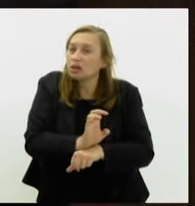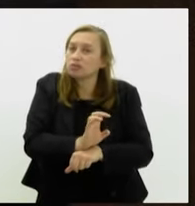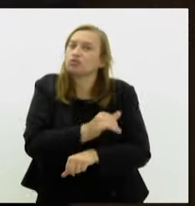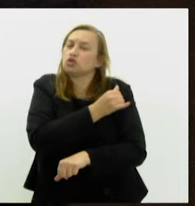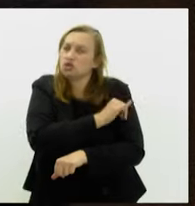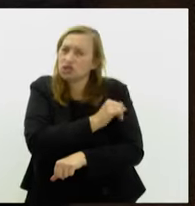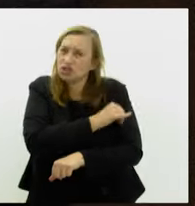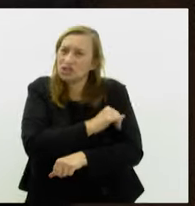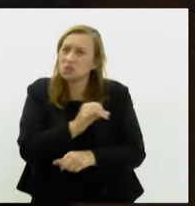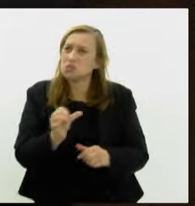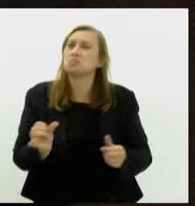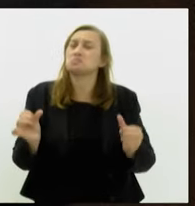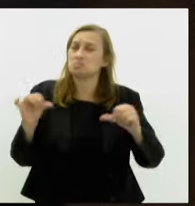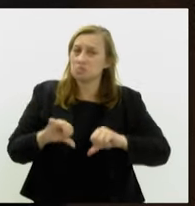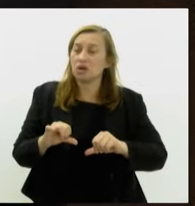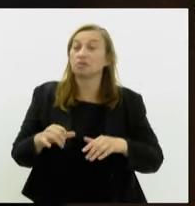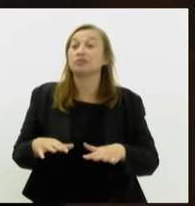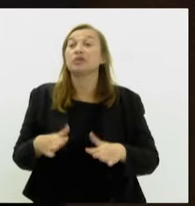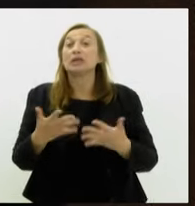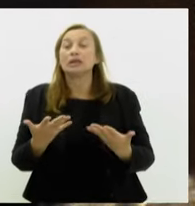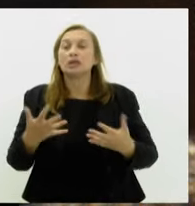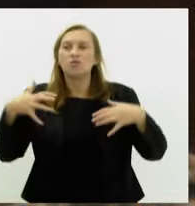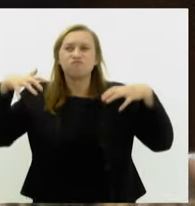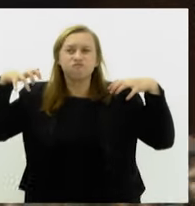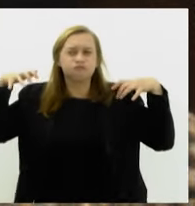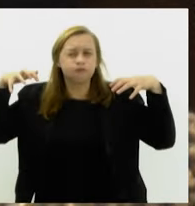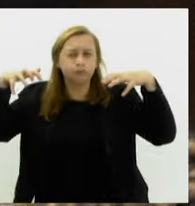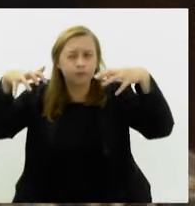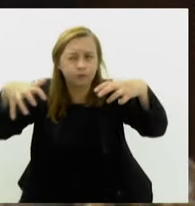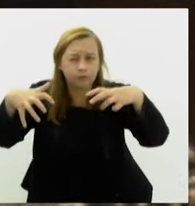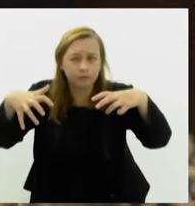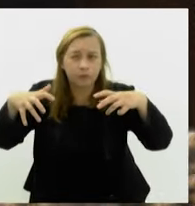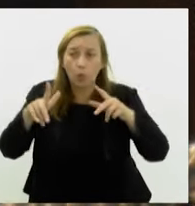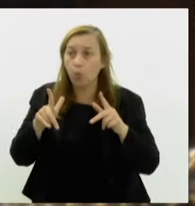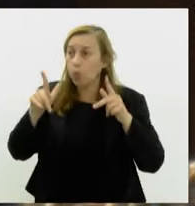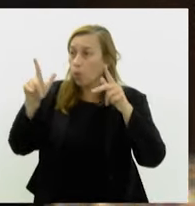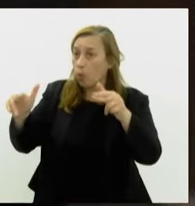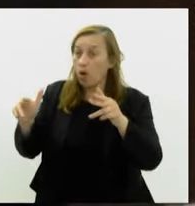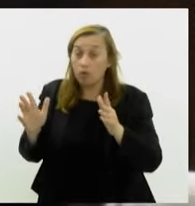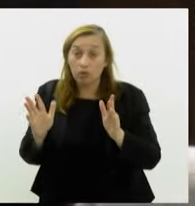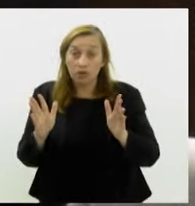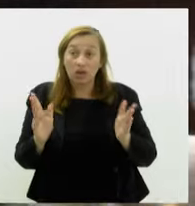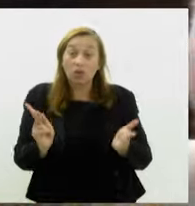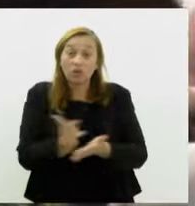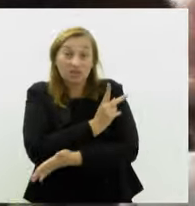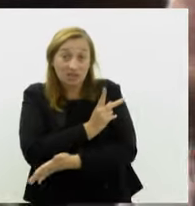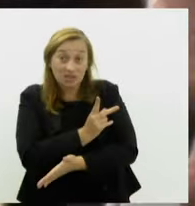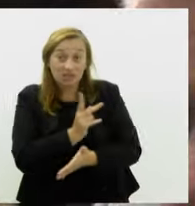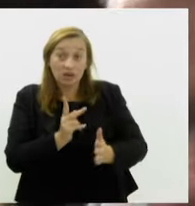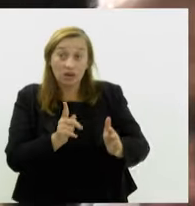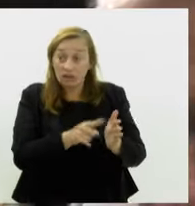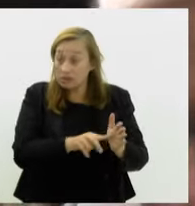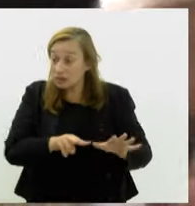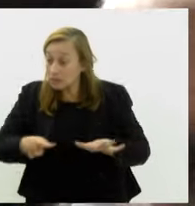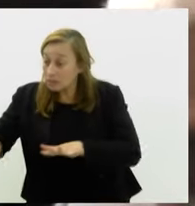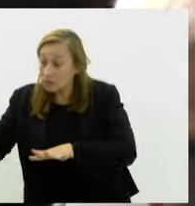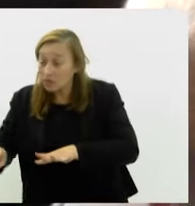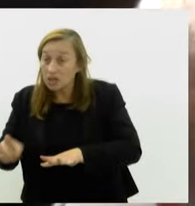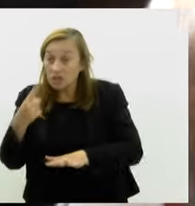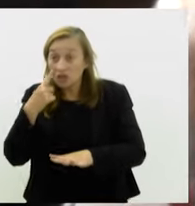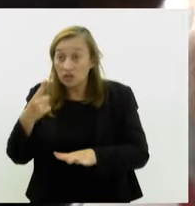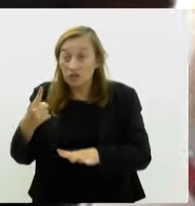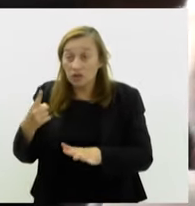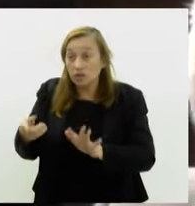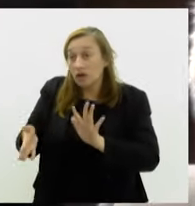Janeiro. Nas tempestades anteriores a essa, Tia Ju, nós verificamos algo que vai de encontro